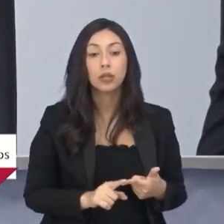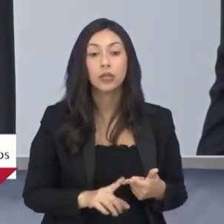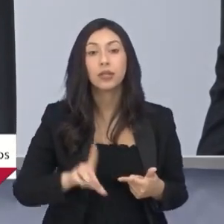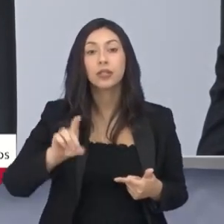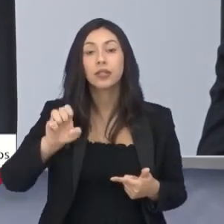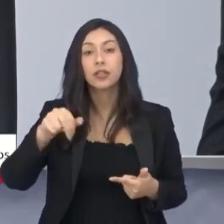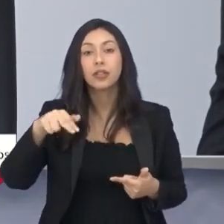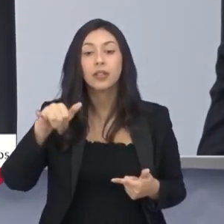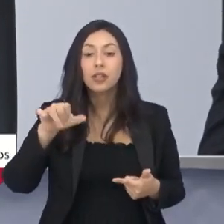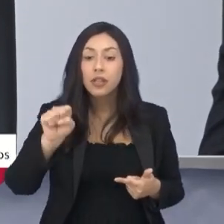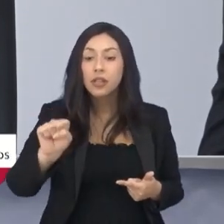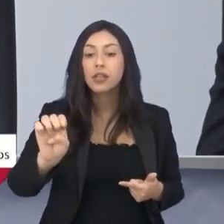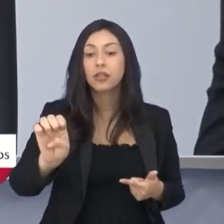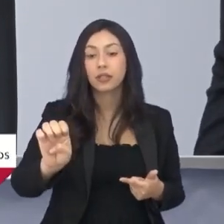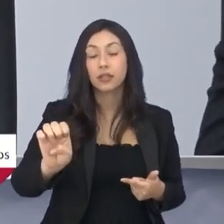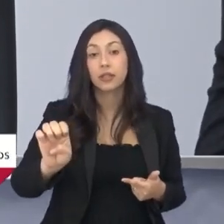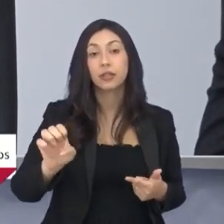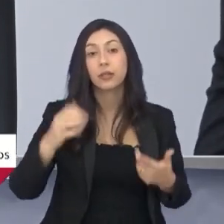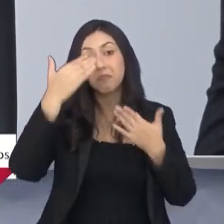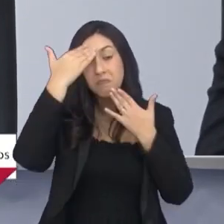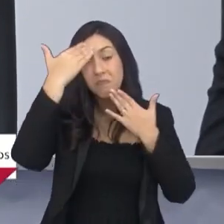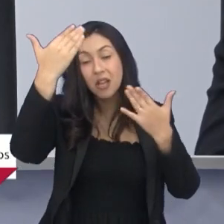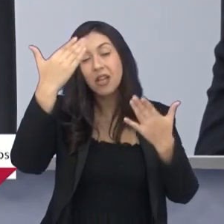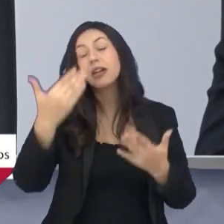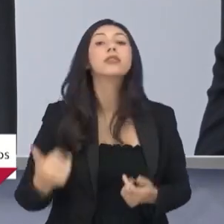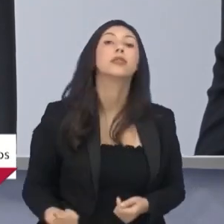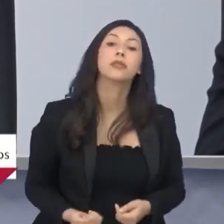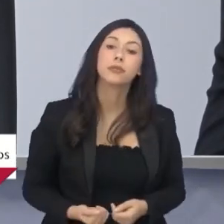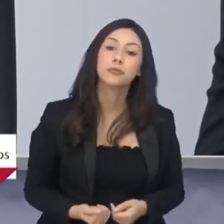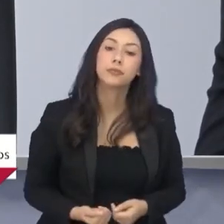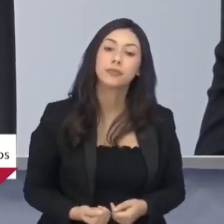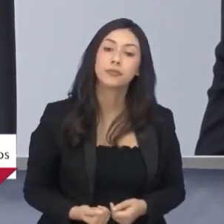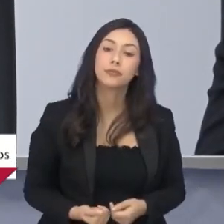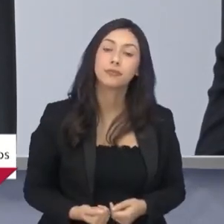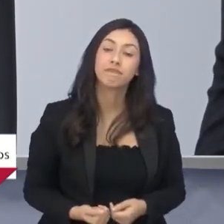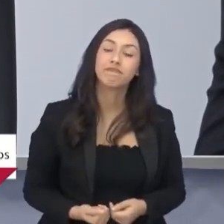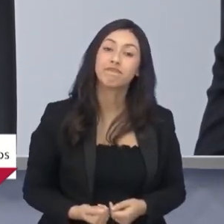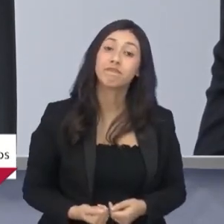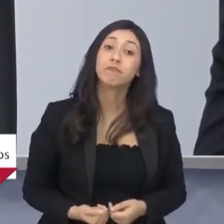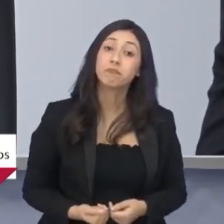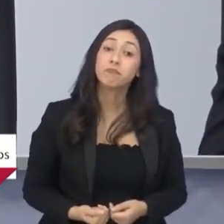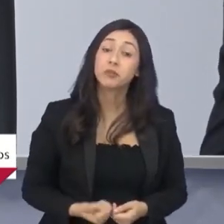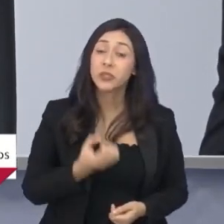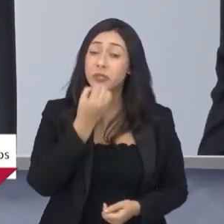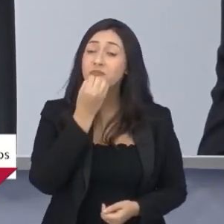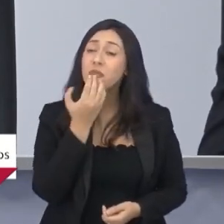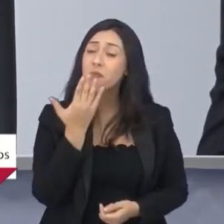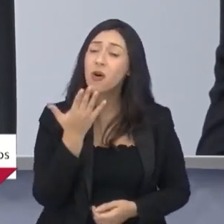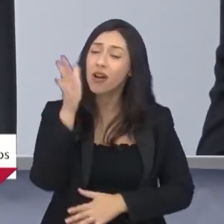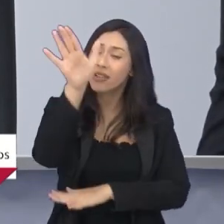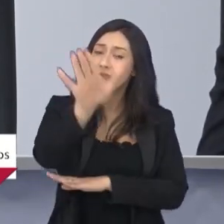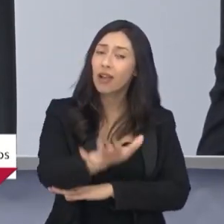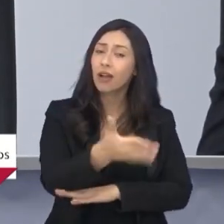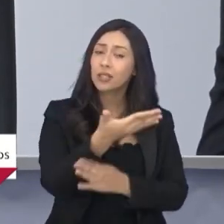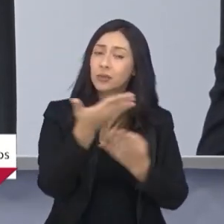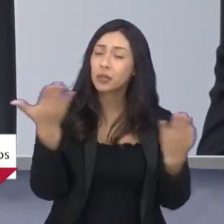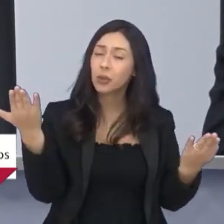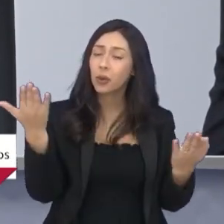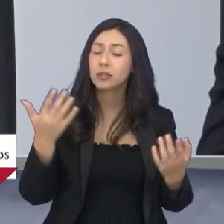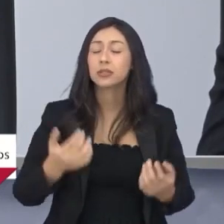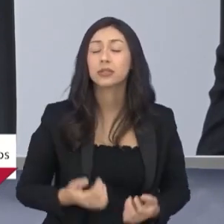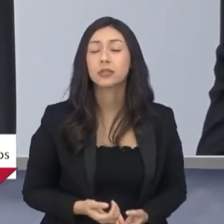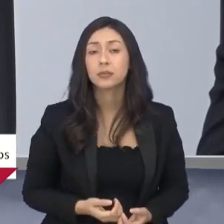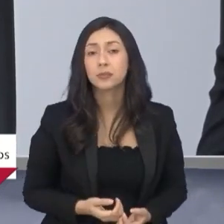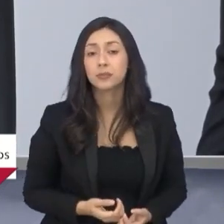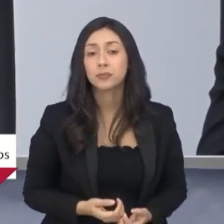Muito obrigado a todos e assim desejando uma boa tarde a vocês eh